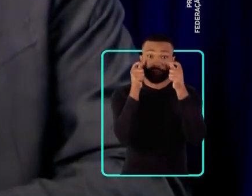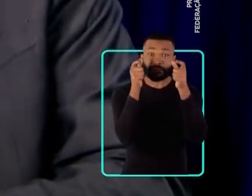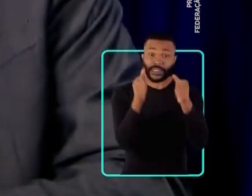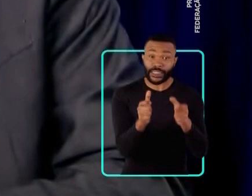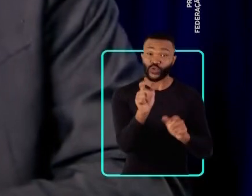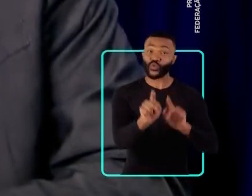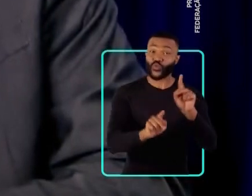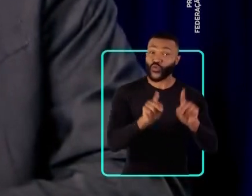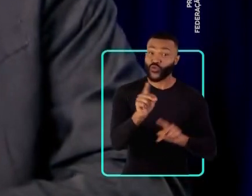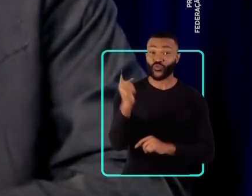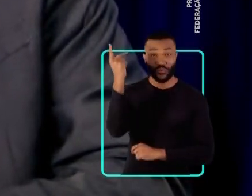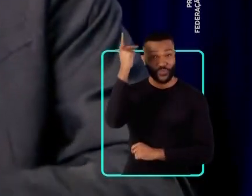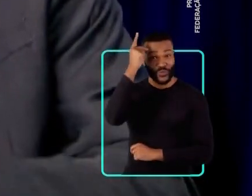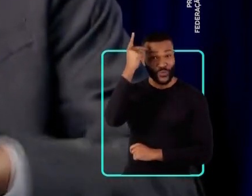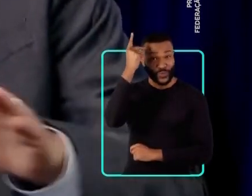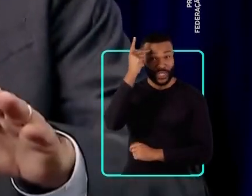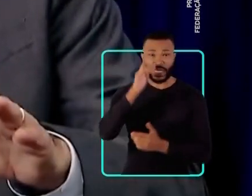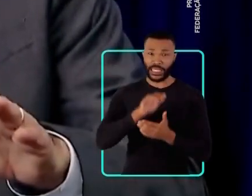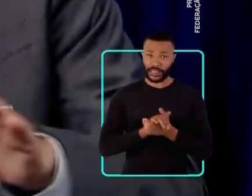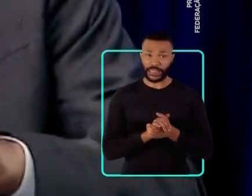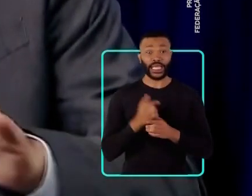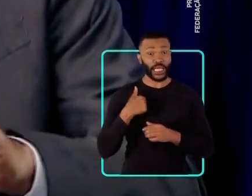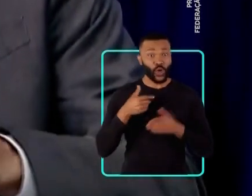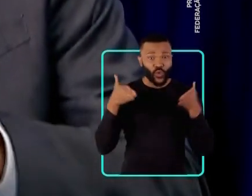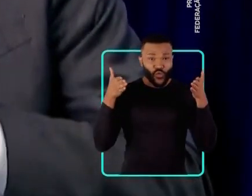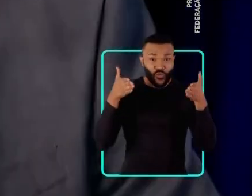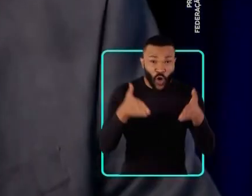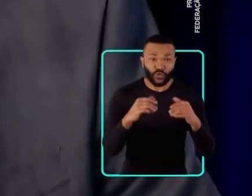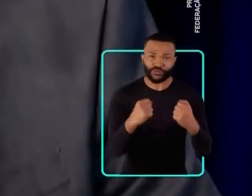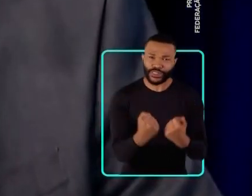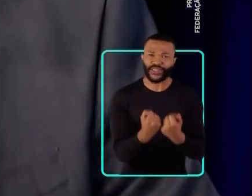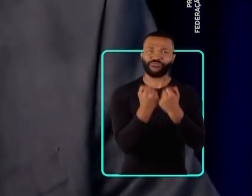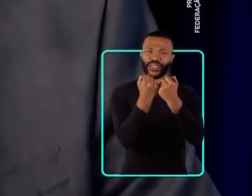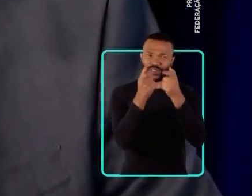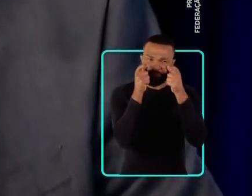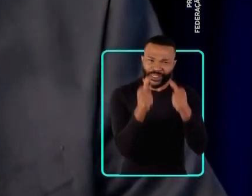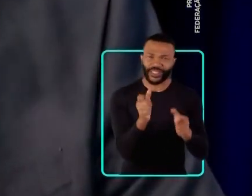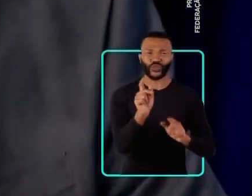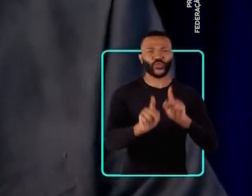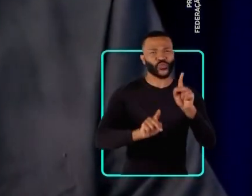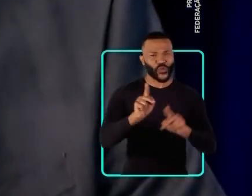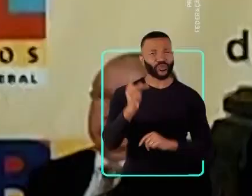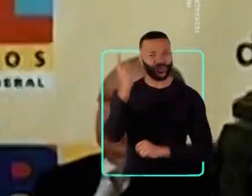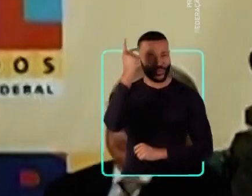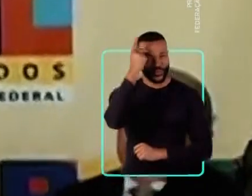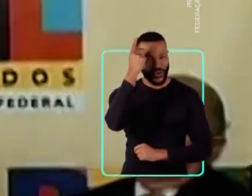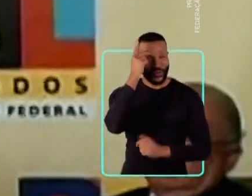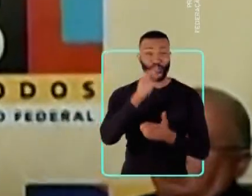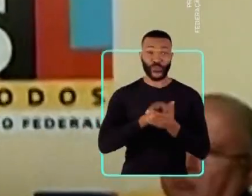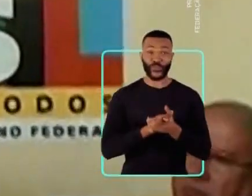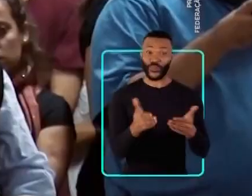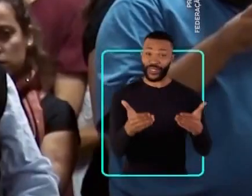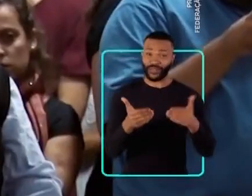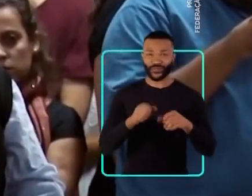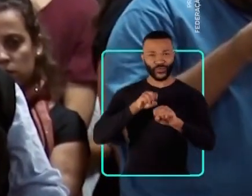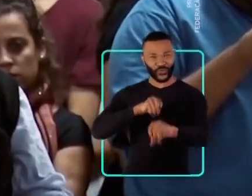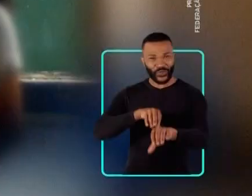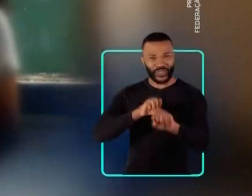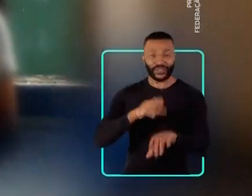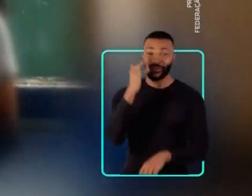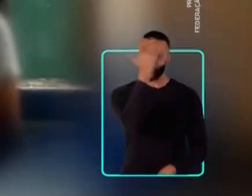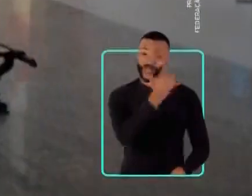interesses dos paulistanos. Não vou pensar duas vezes em defender os interesses dos paulistas. Quando foi ministro da